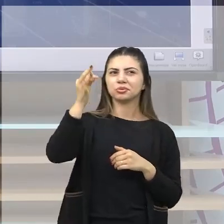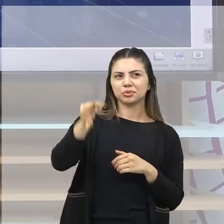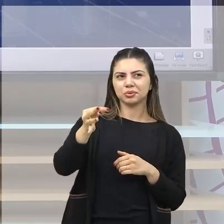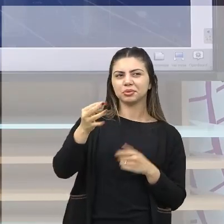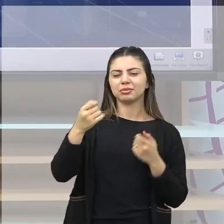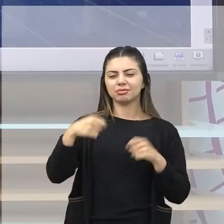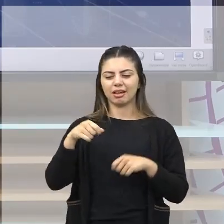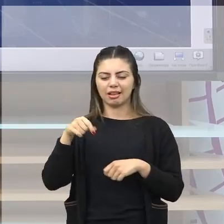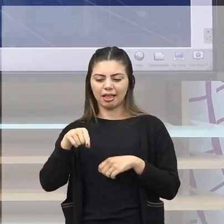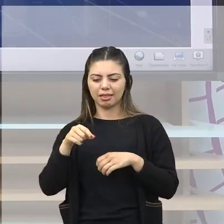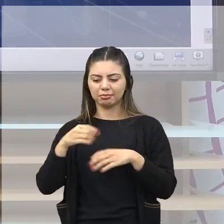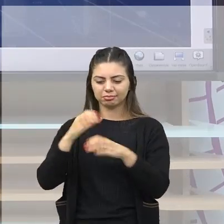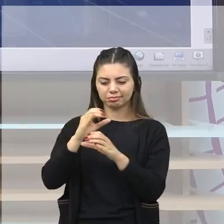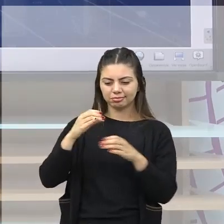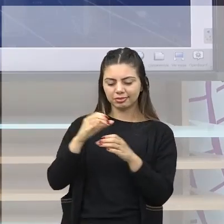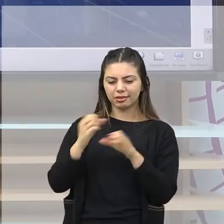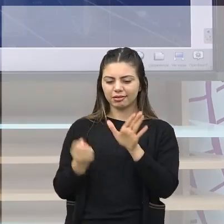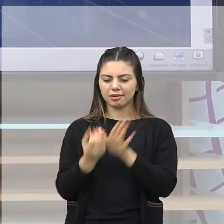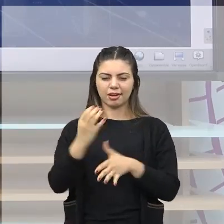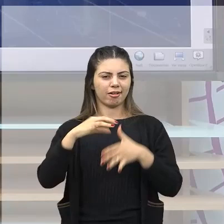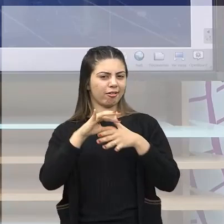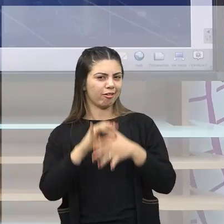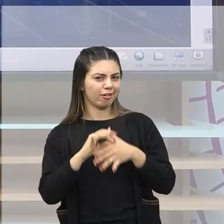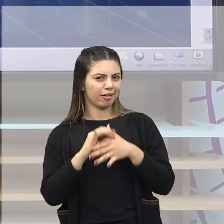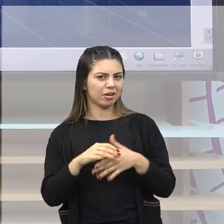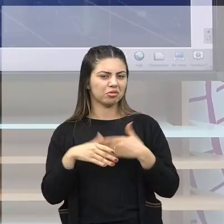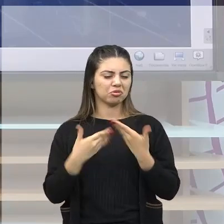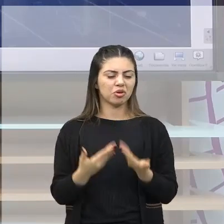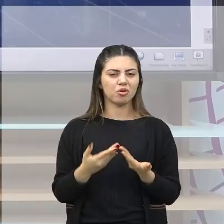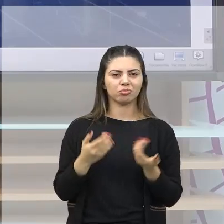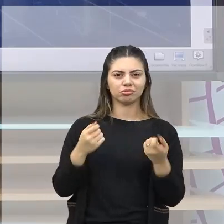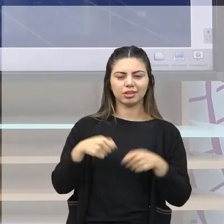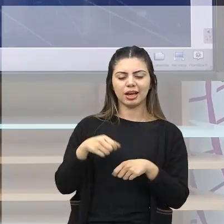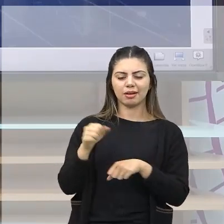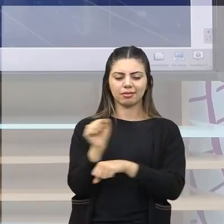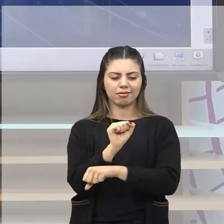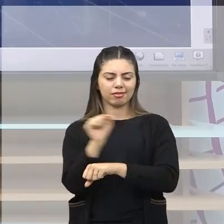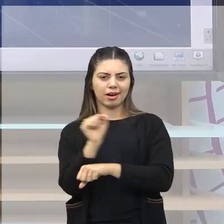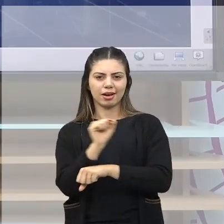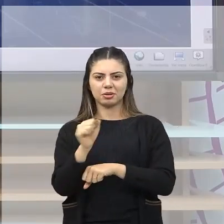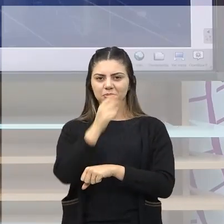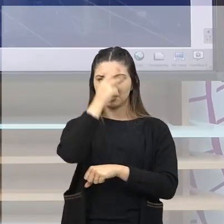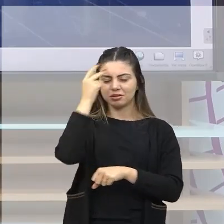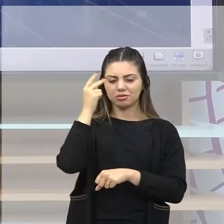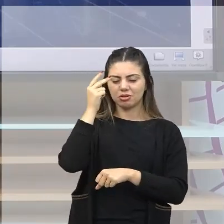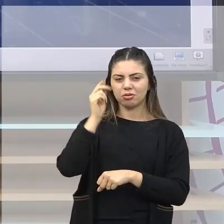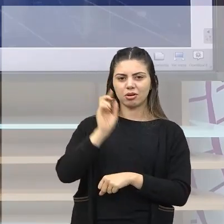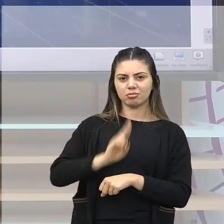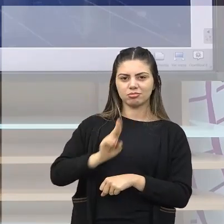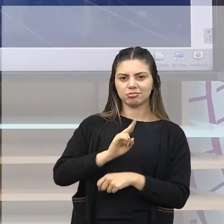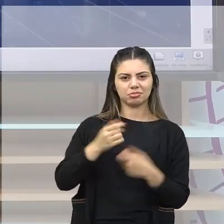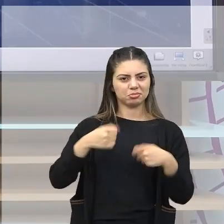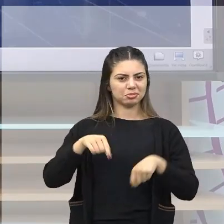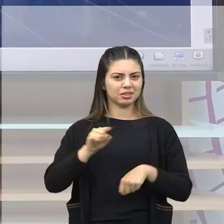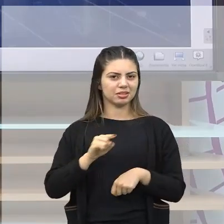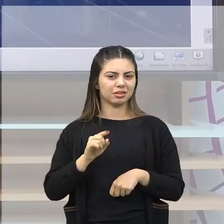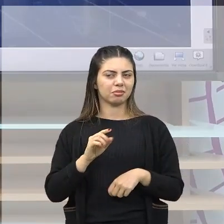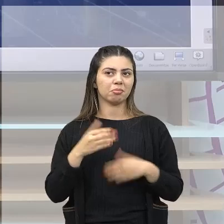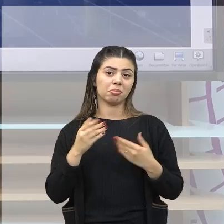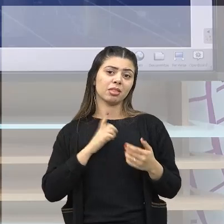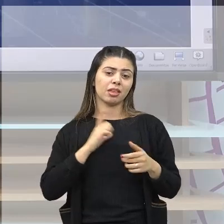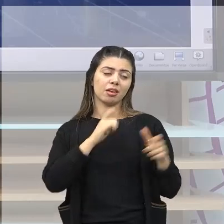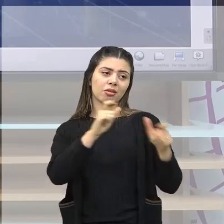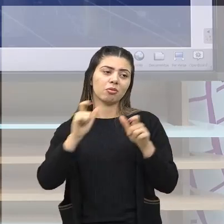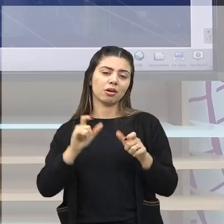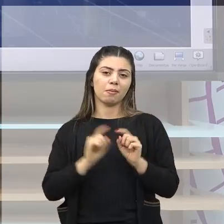laboratório, carro autônomo, né? Apesar de existir, para muitos lugares, para a gente, é uma realidade distante, né?